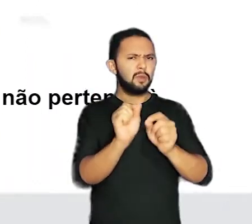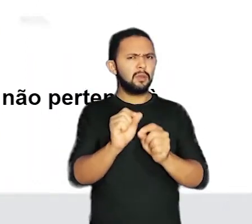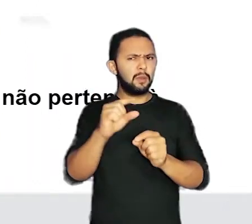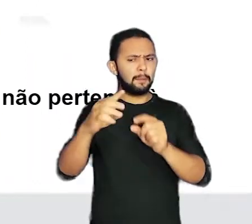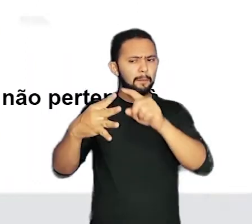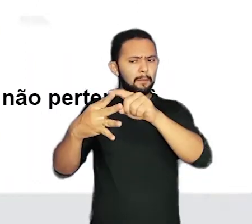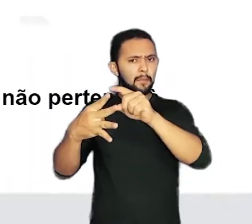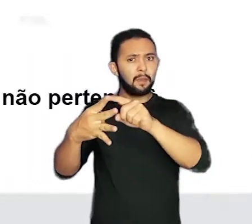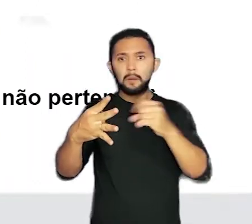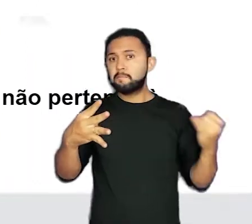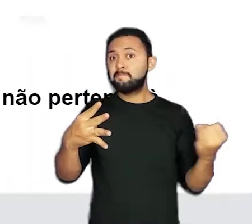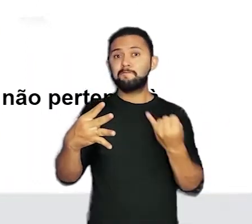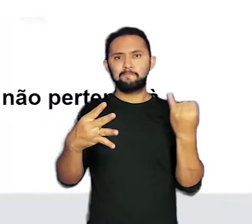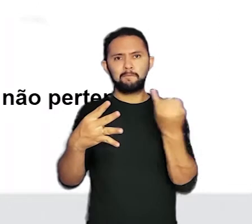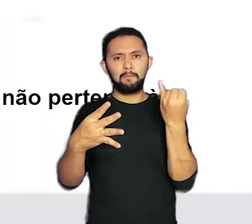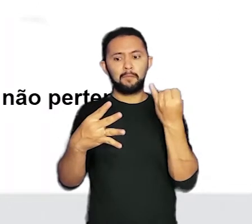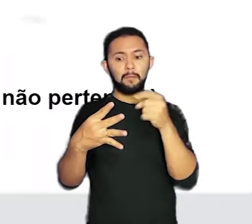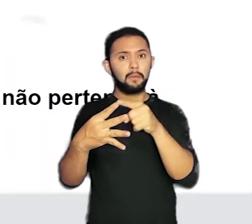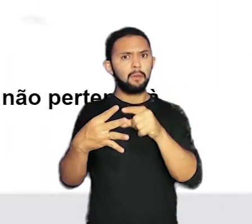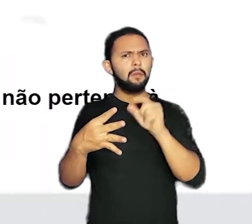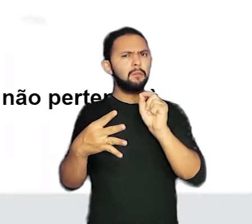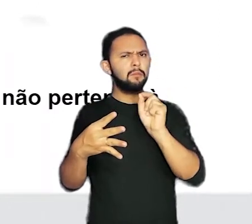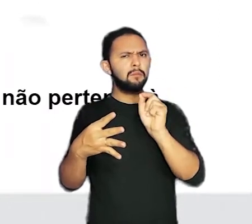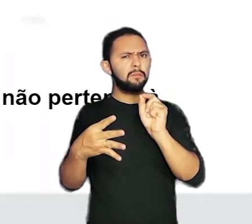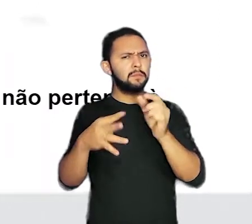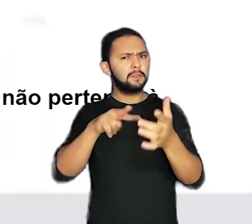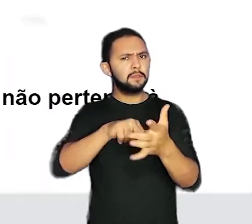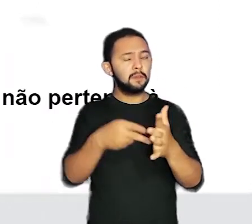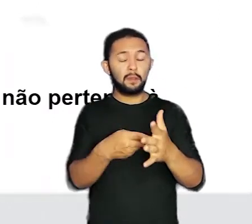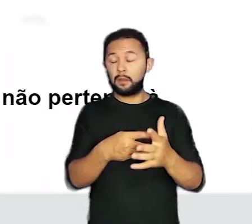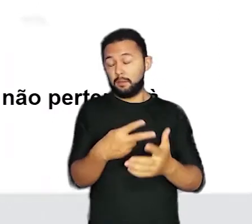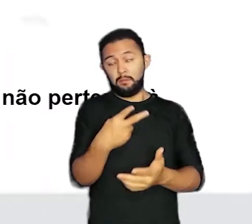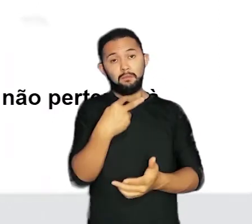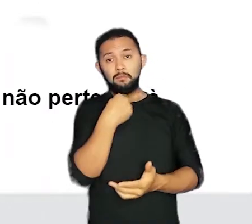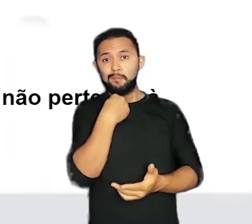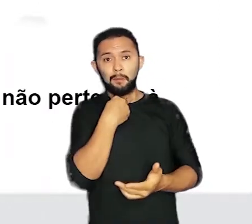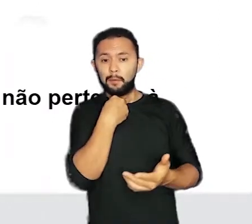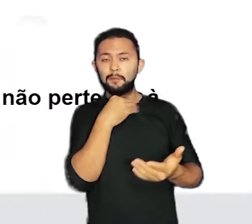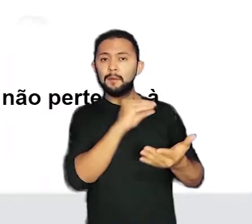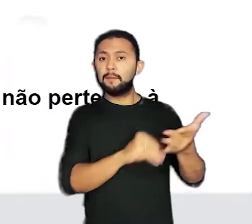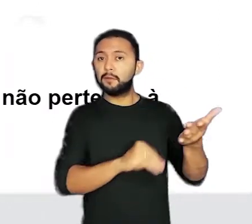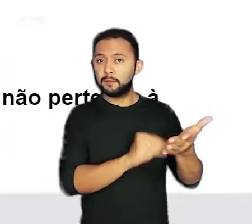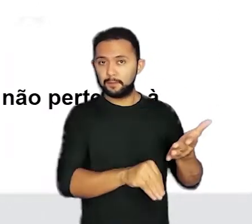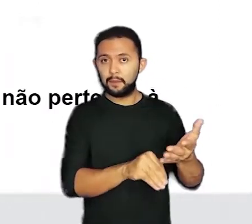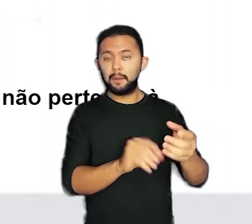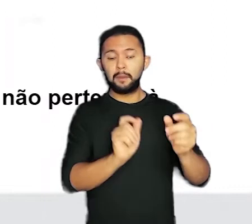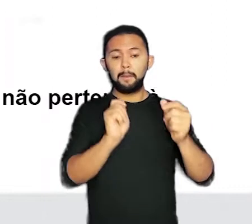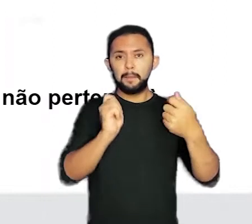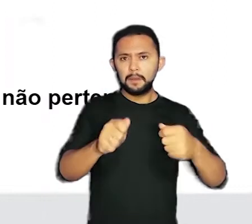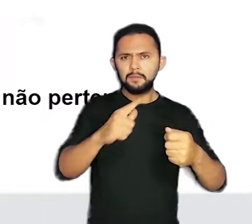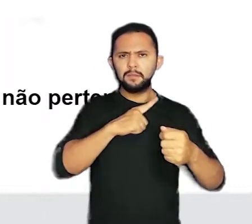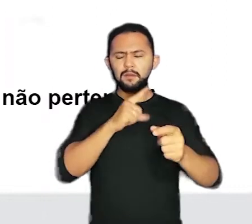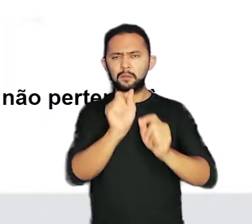essencial, né? Algo essencial é algo que não pode faltar. Então, dentro de uma oração, o que vai ser essencial? A presença de